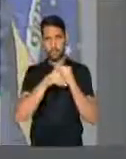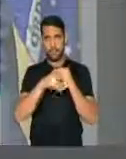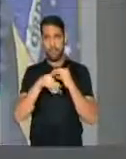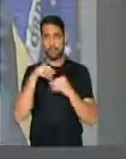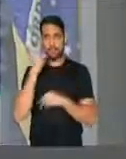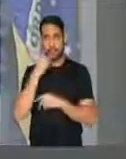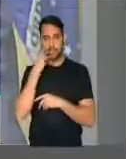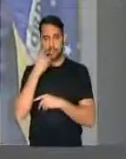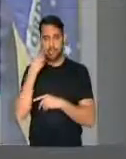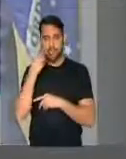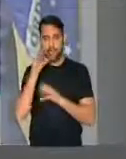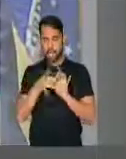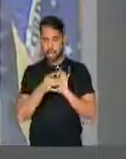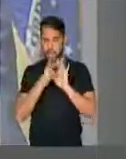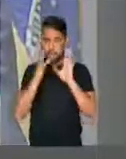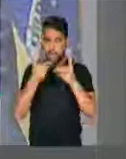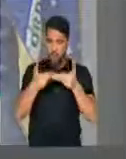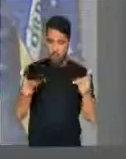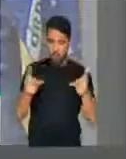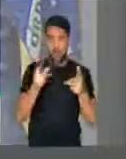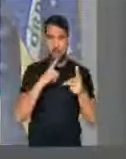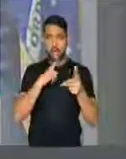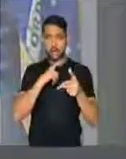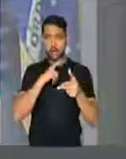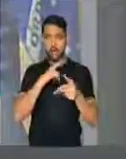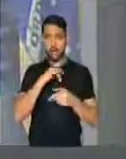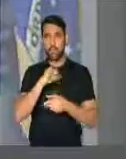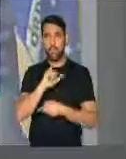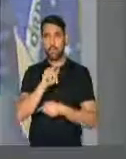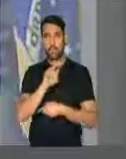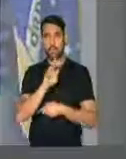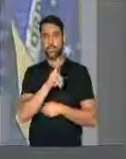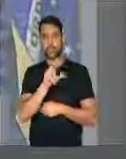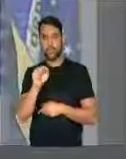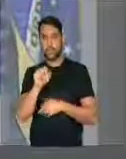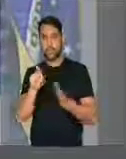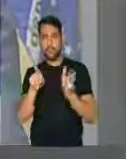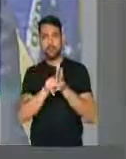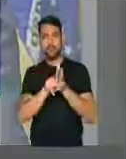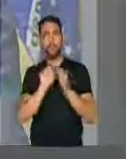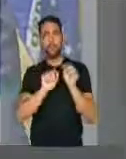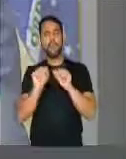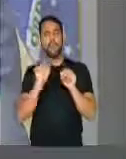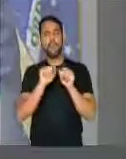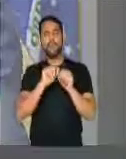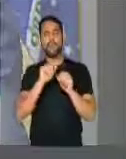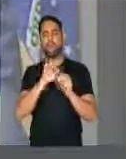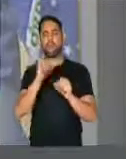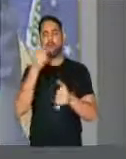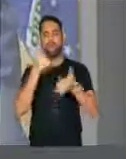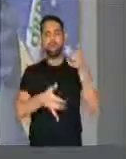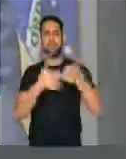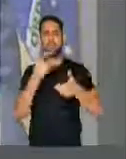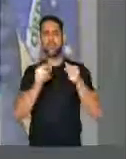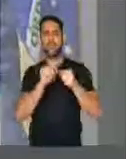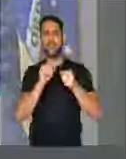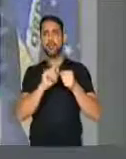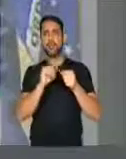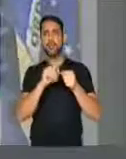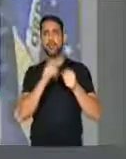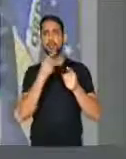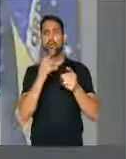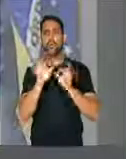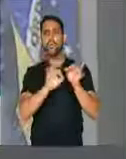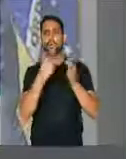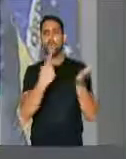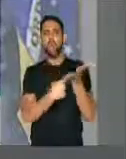emendas parlamentares liberadas, elas são impositivas. Para que se ficar dizendo que se montou um balcão